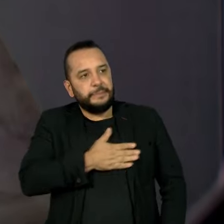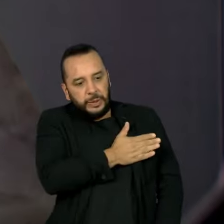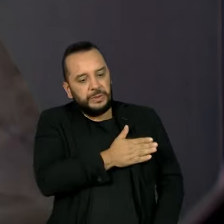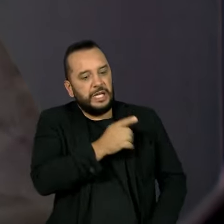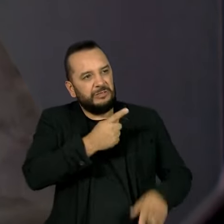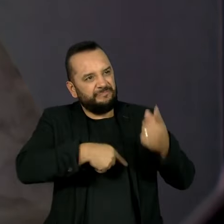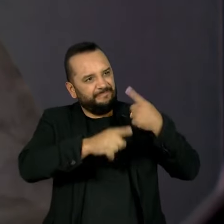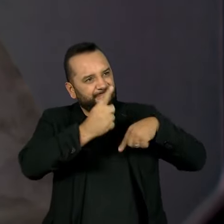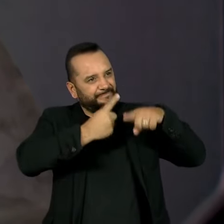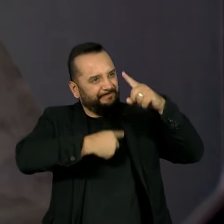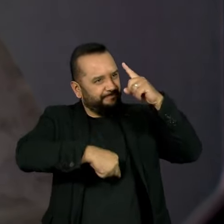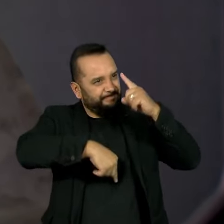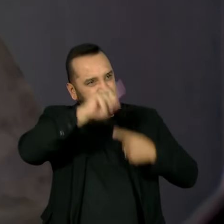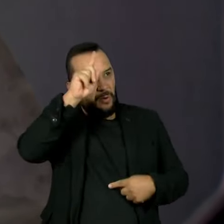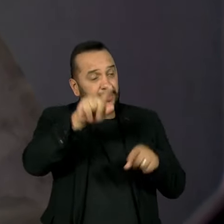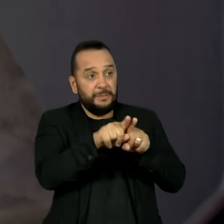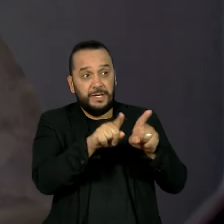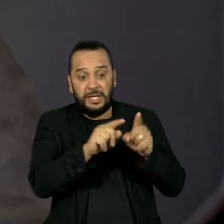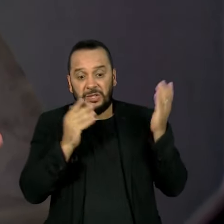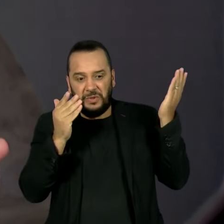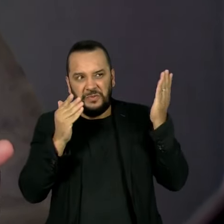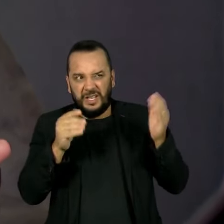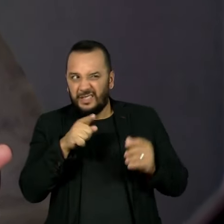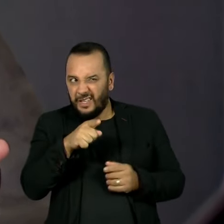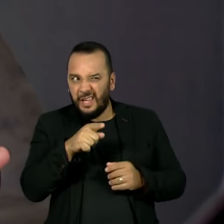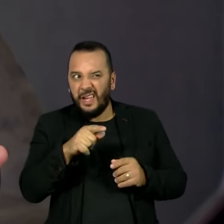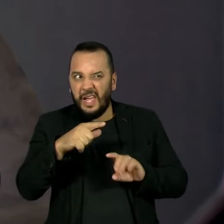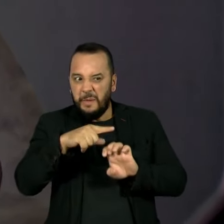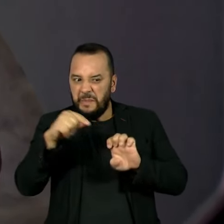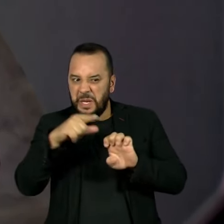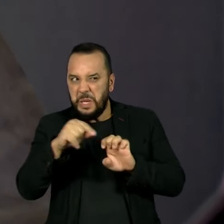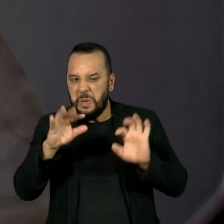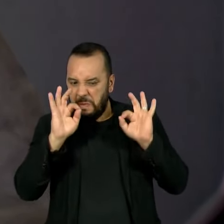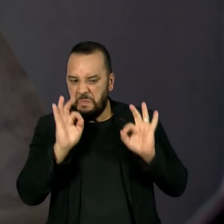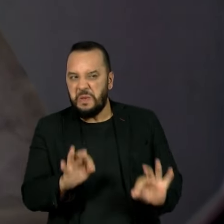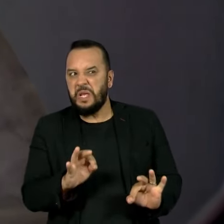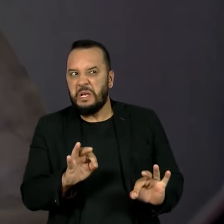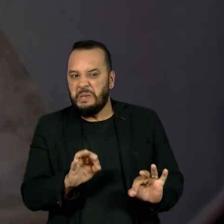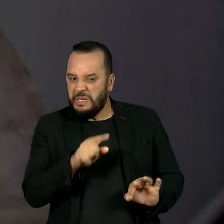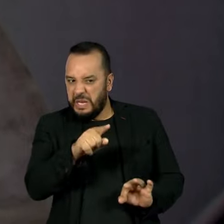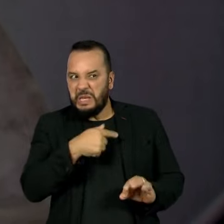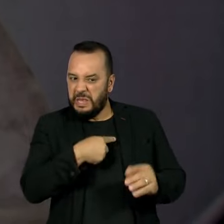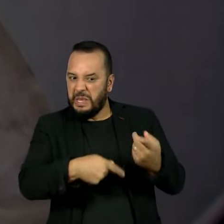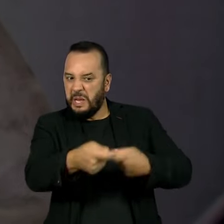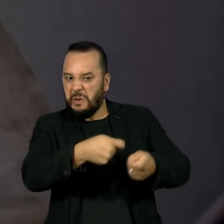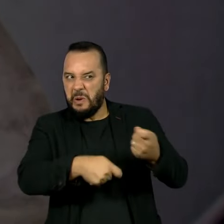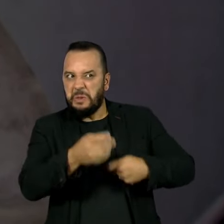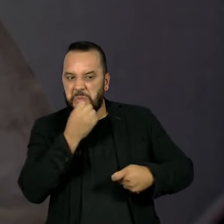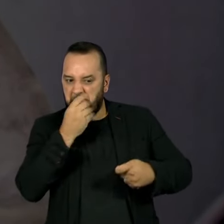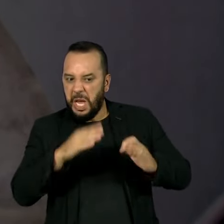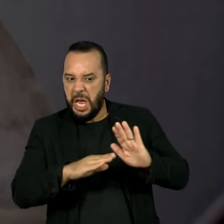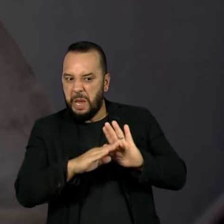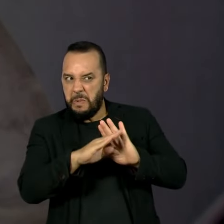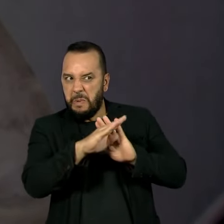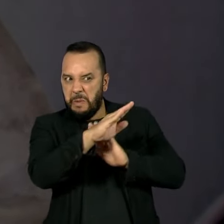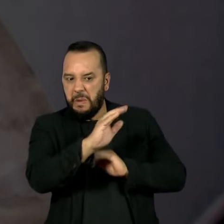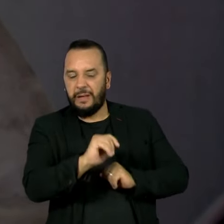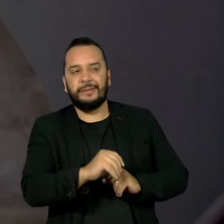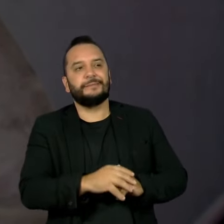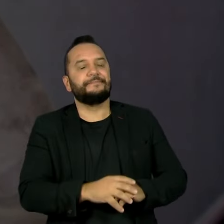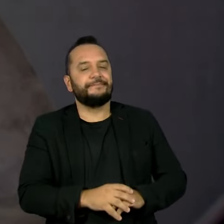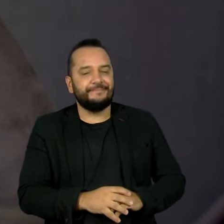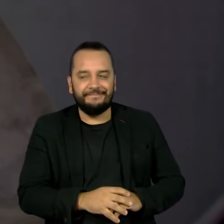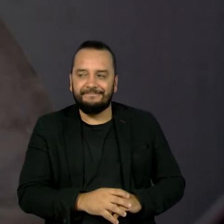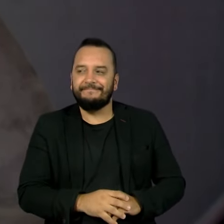até a desconfiança, né? De que será que é uma empreendedora mesmo? Será que esse negócio está bem estruturado? Quer